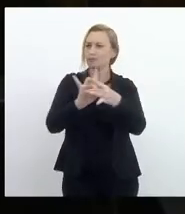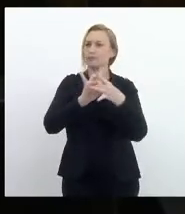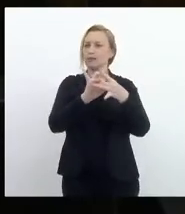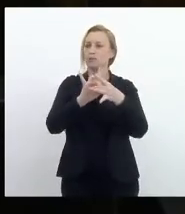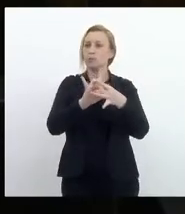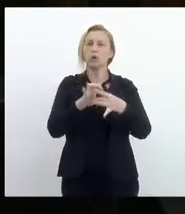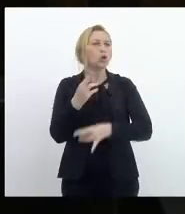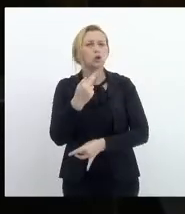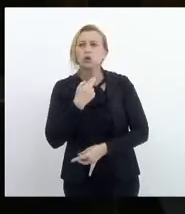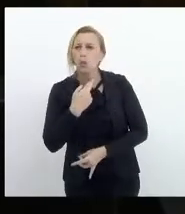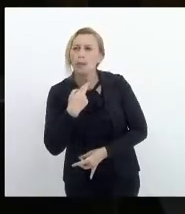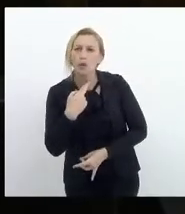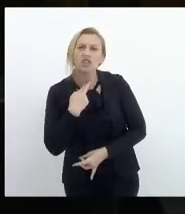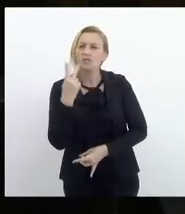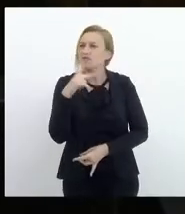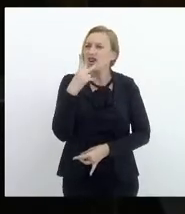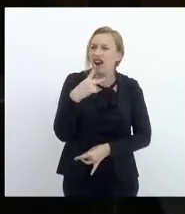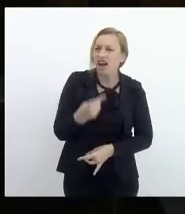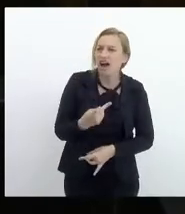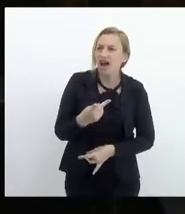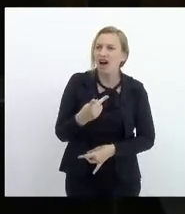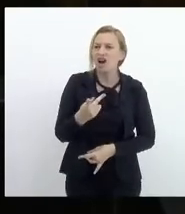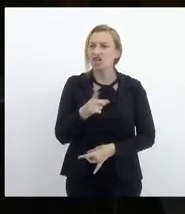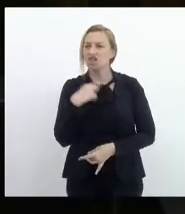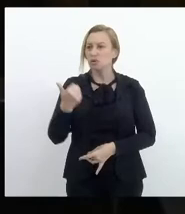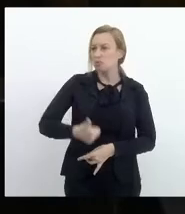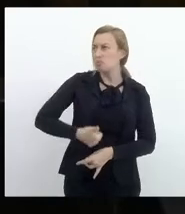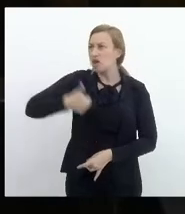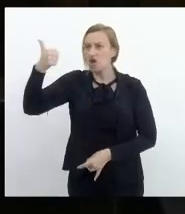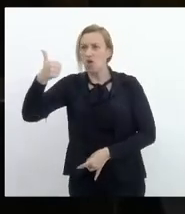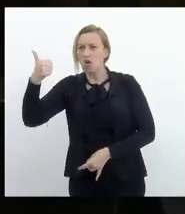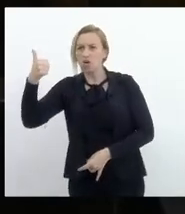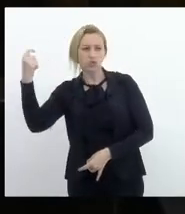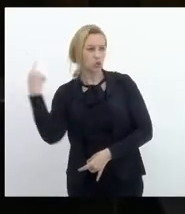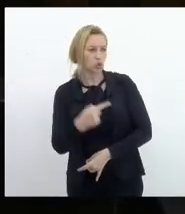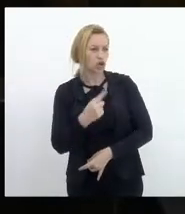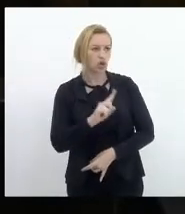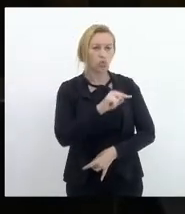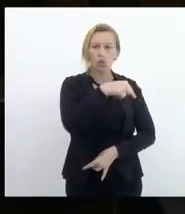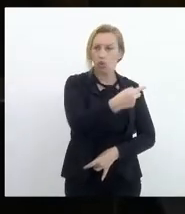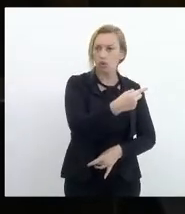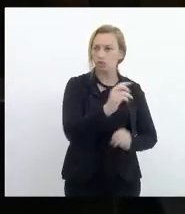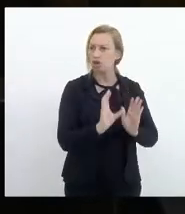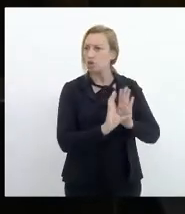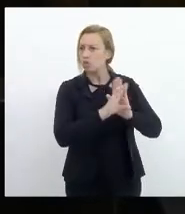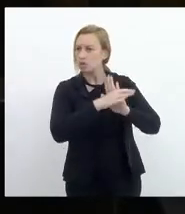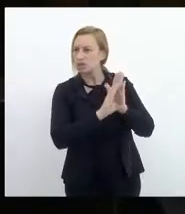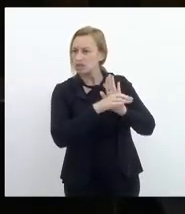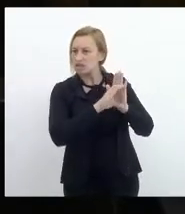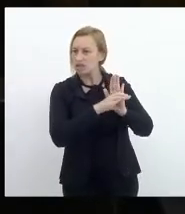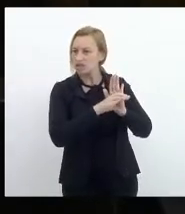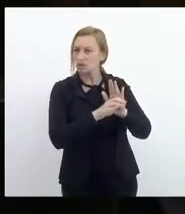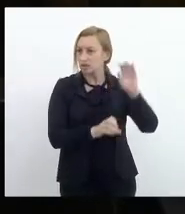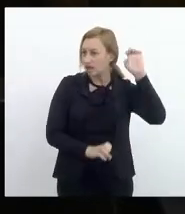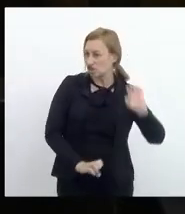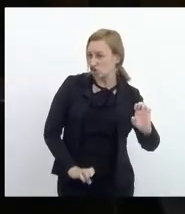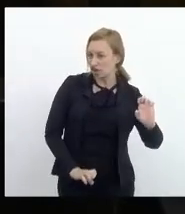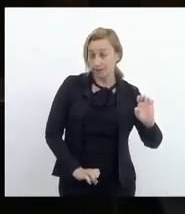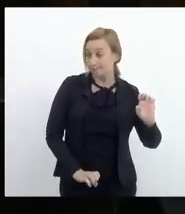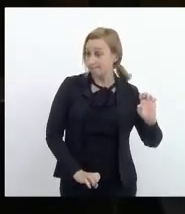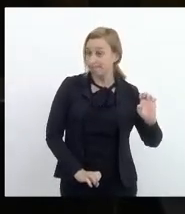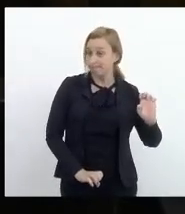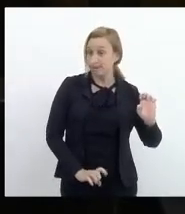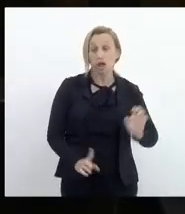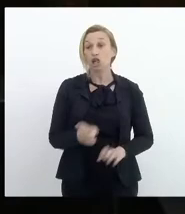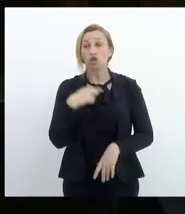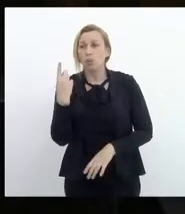e nós não podemos dizer que somos melhores do que aqueles que têm conceito da esquerda